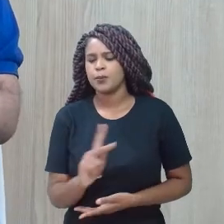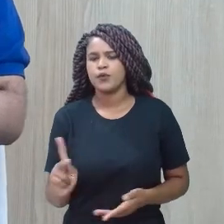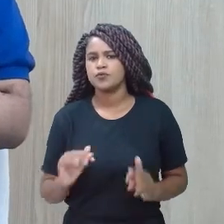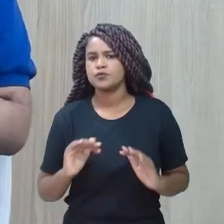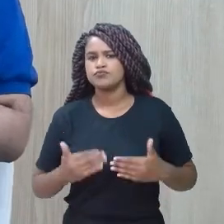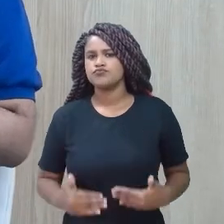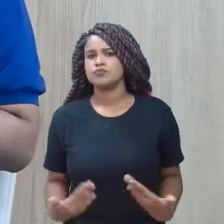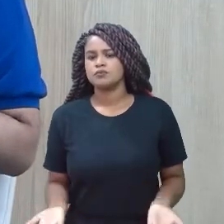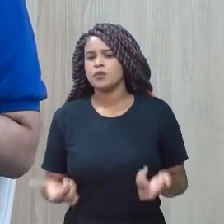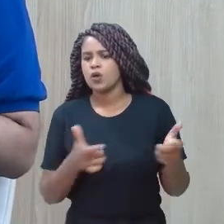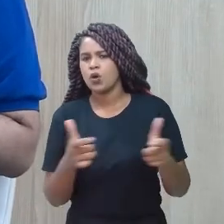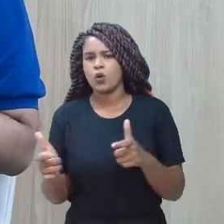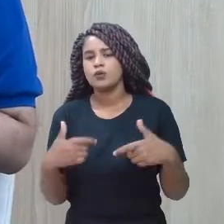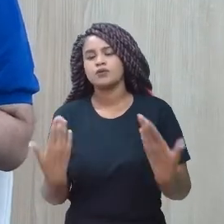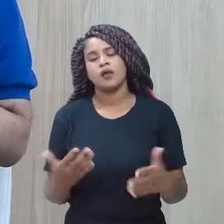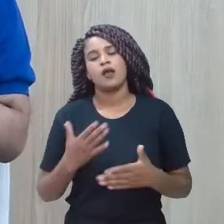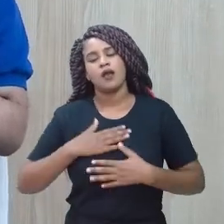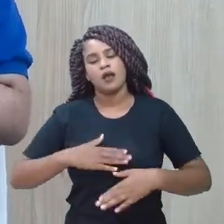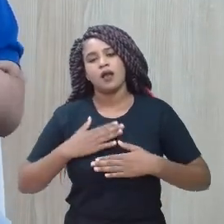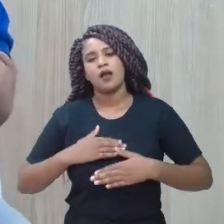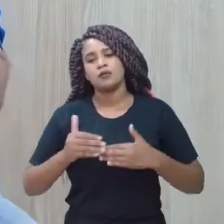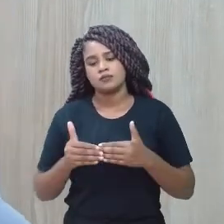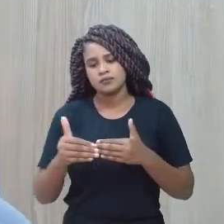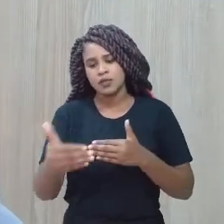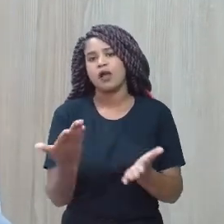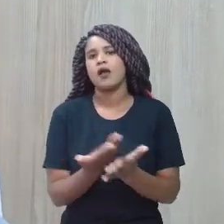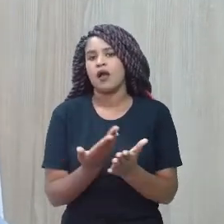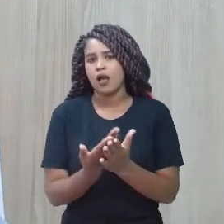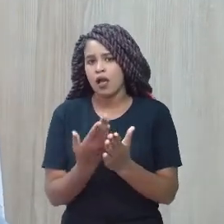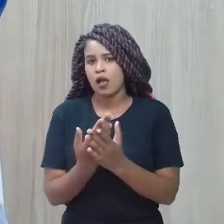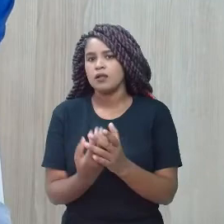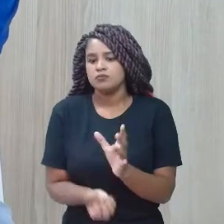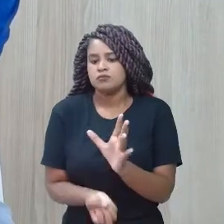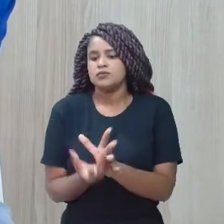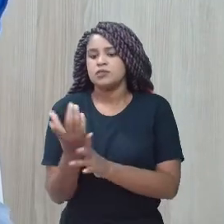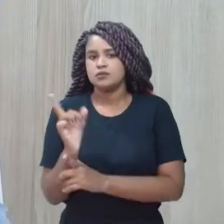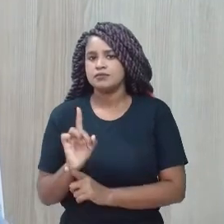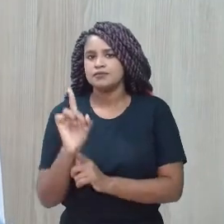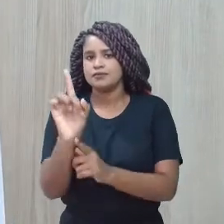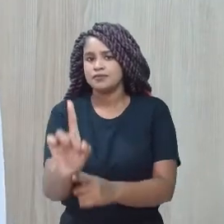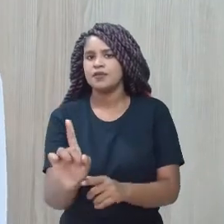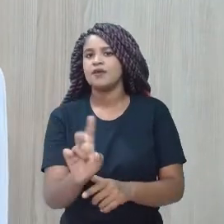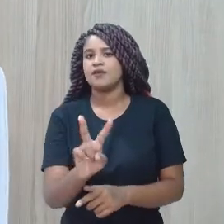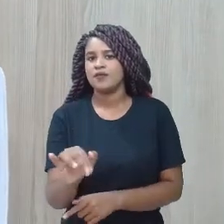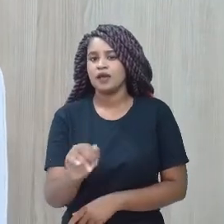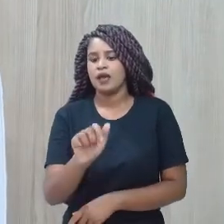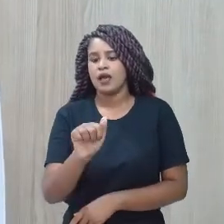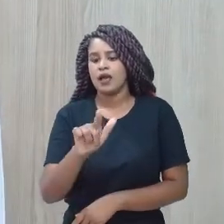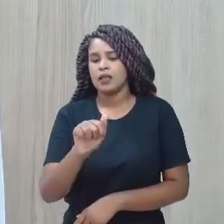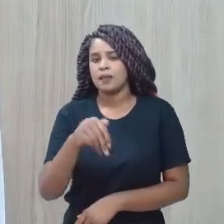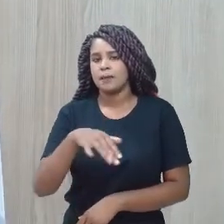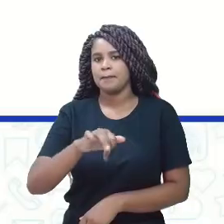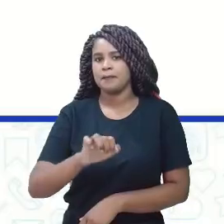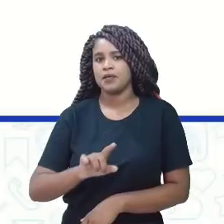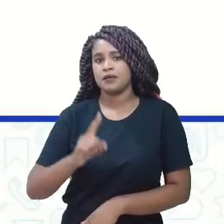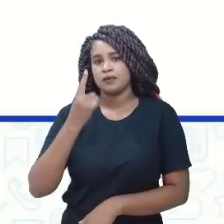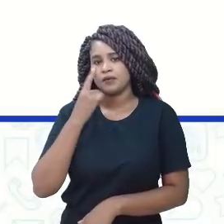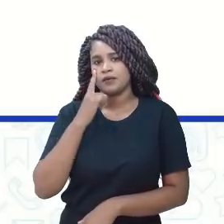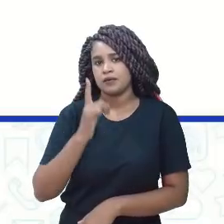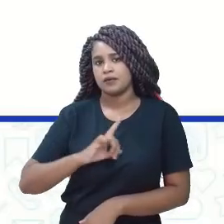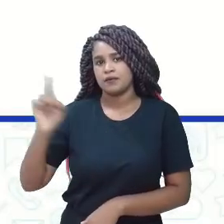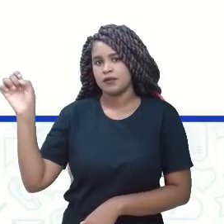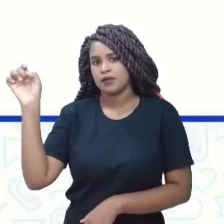Saradão? Calma, gente, nas próximas aulas ele também vai aparecer por aqui, o nosso queridíssimo professor Alami, mas olha só aí na tela, vamos lá